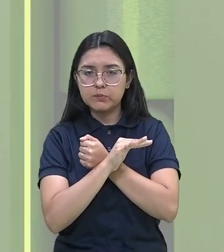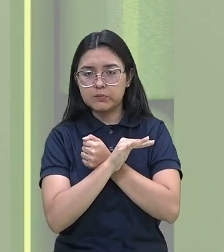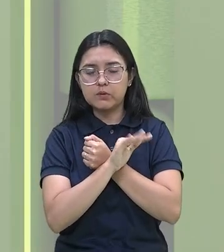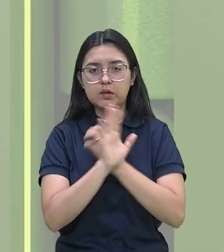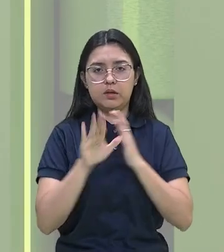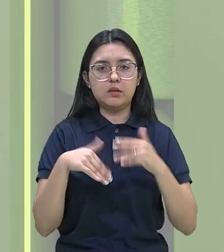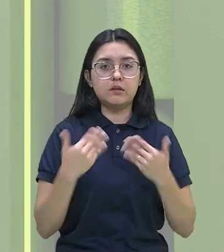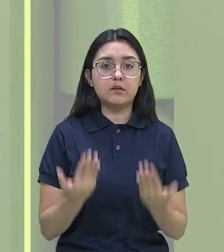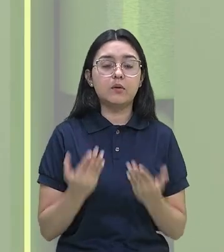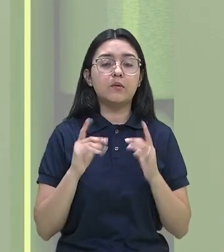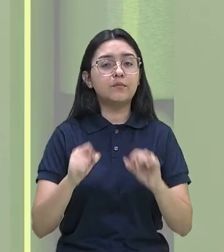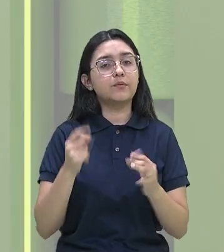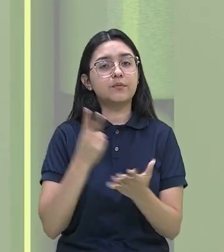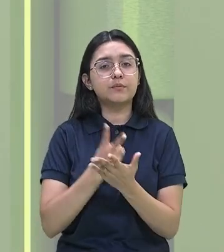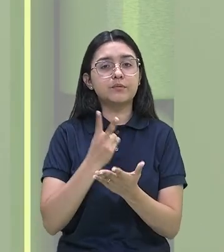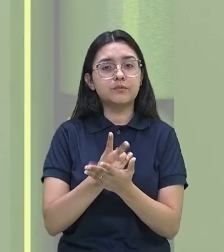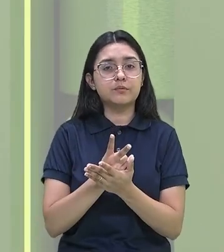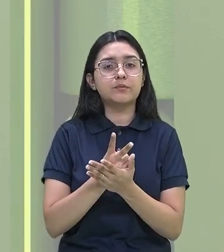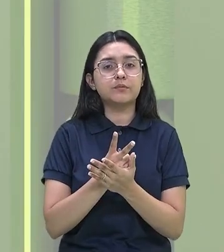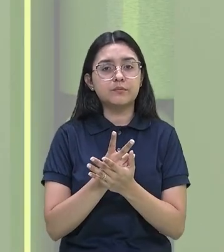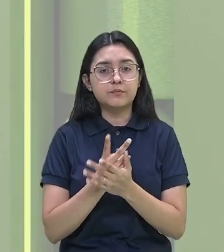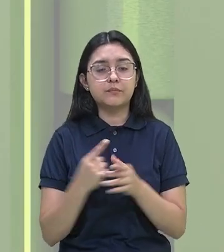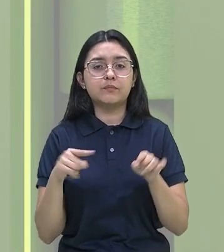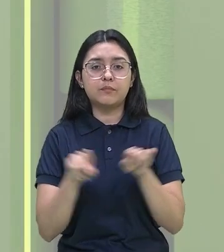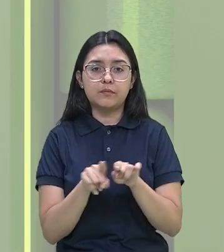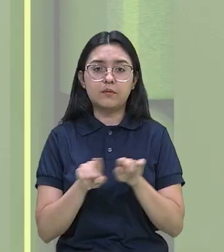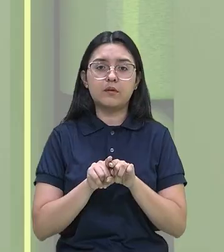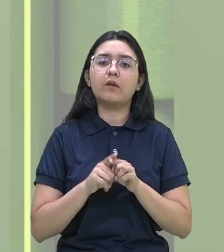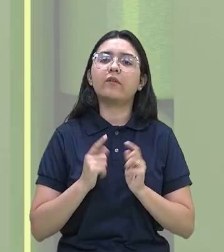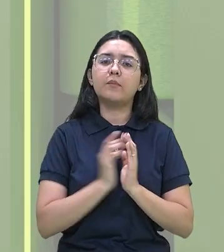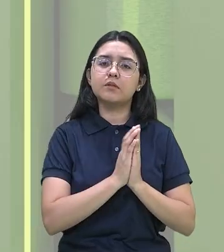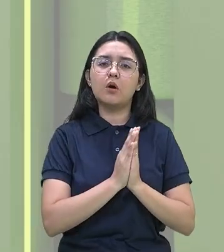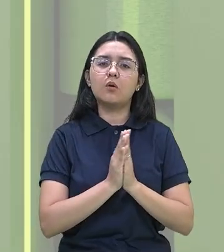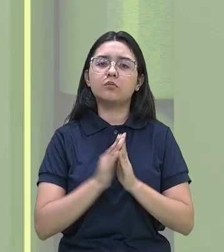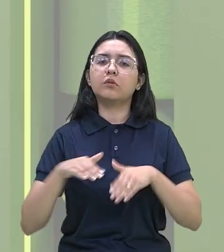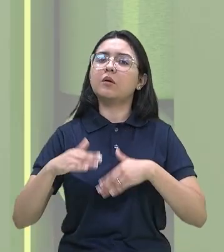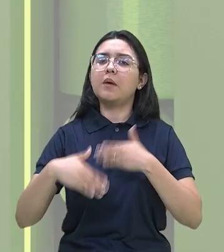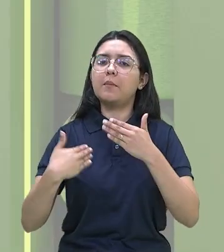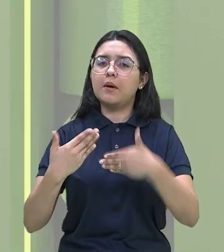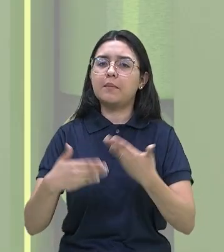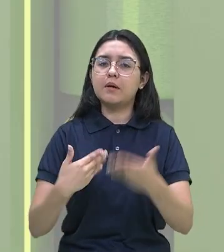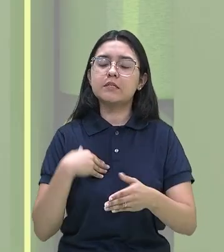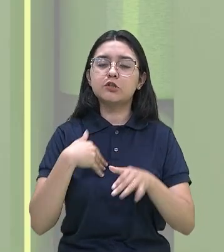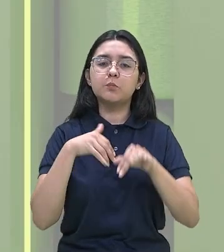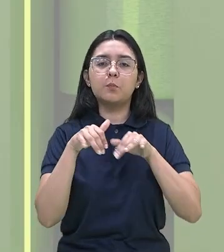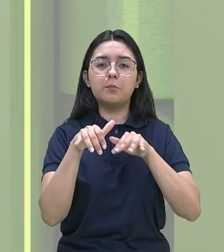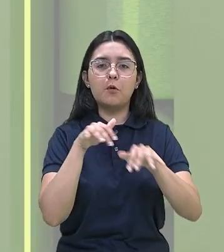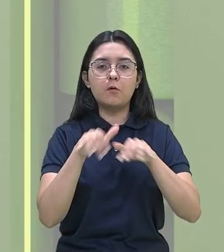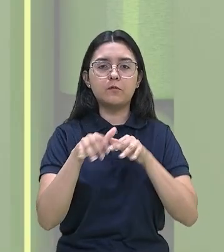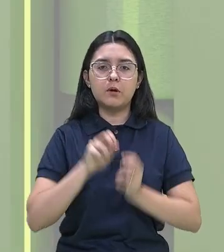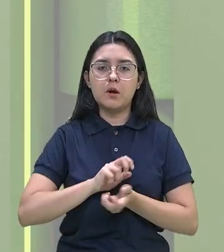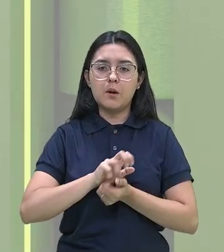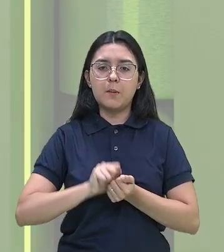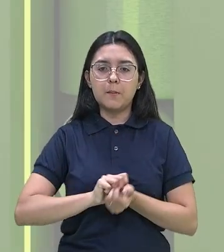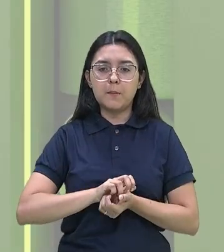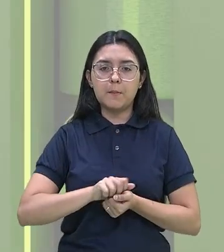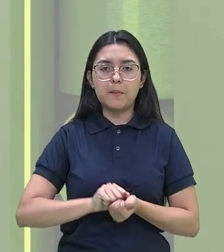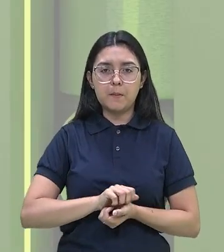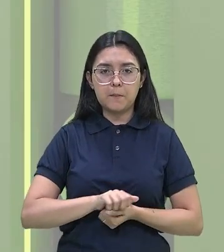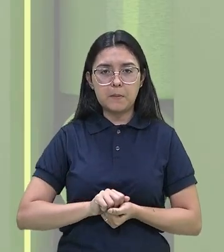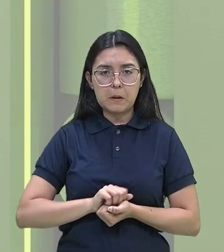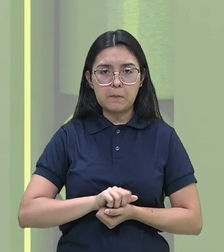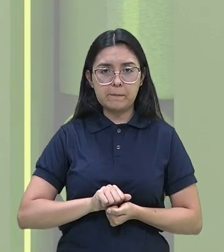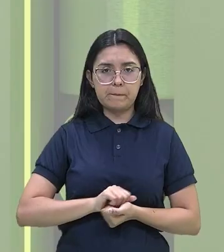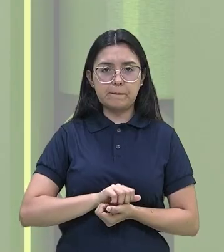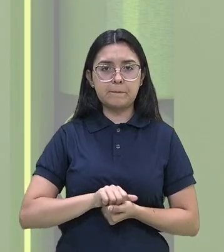eles vão continuar para o intestino delgado, e esses movimentos peristálticos, que são